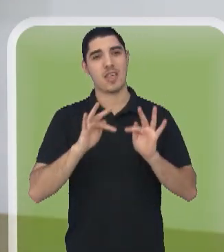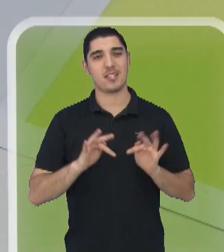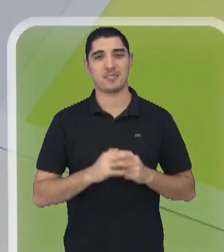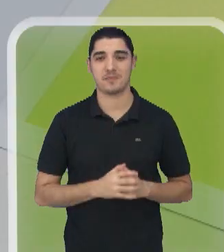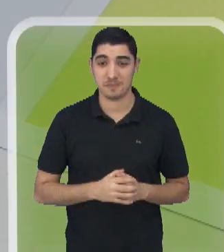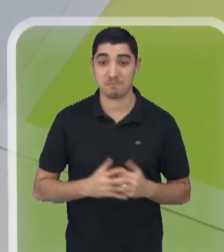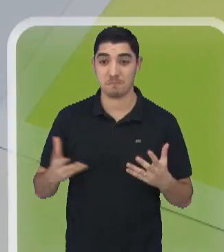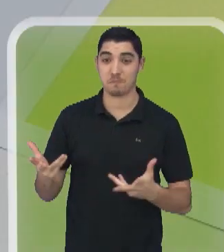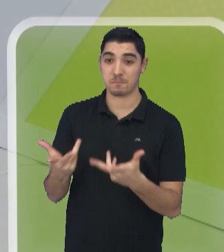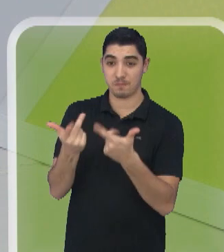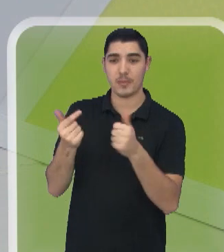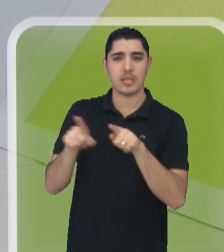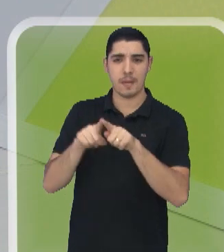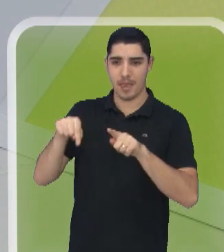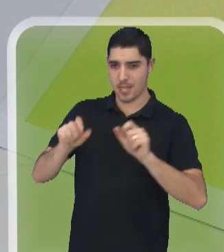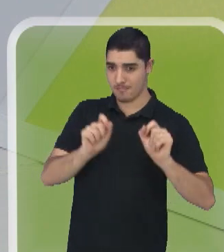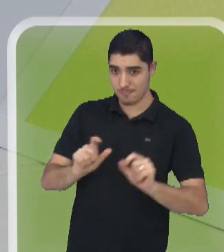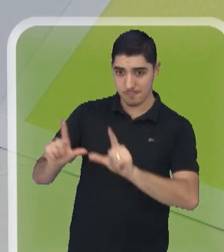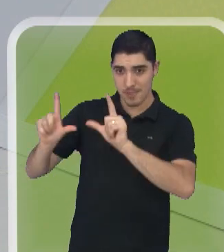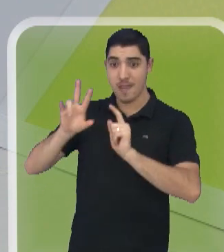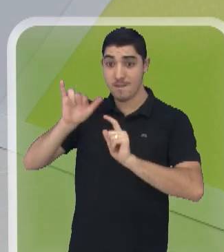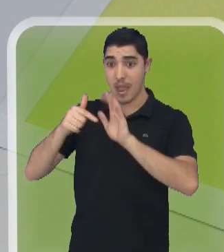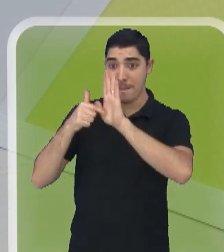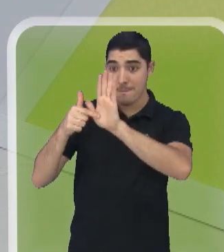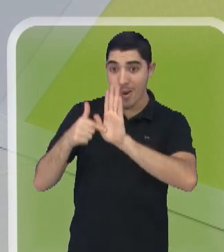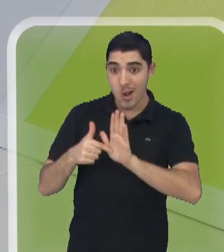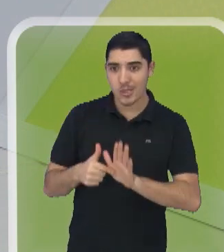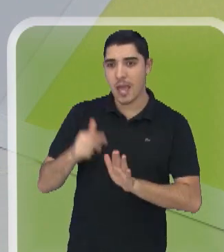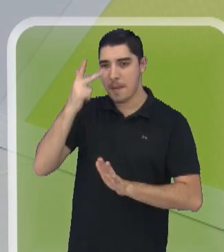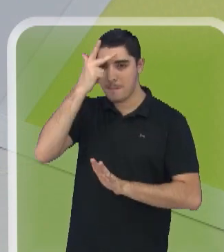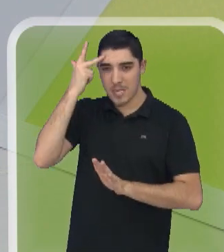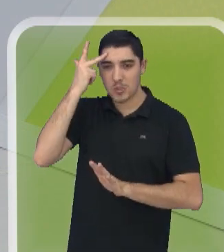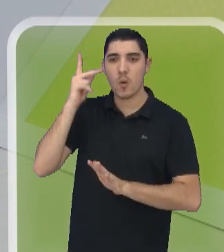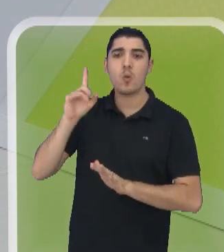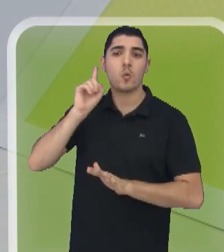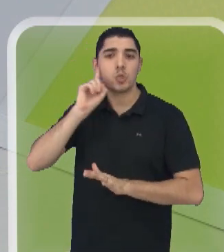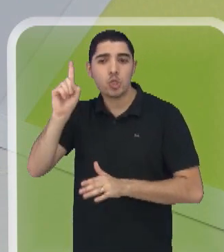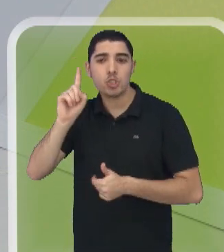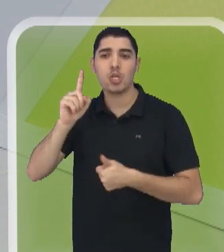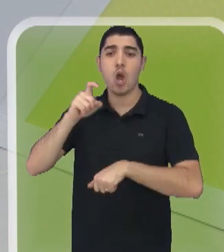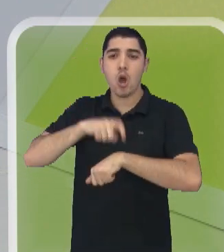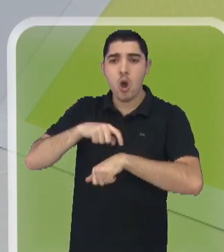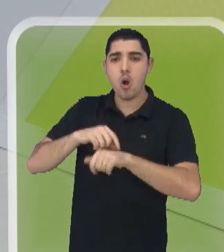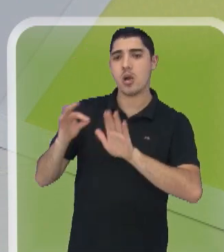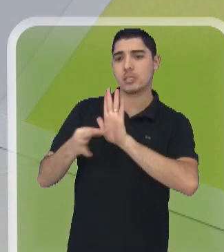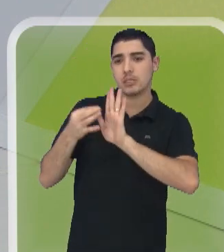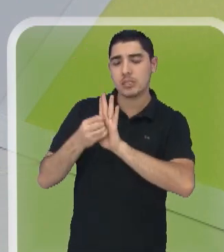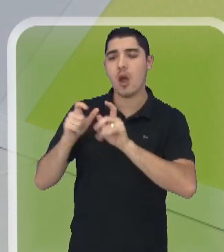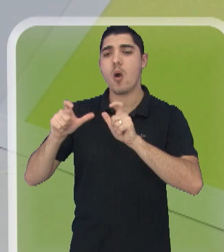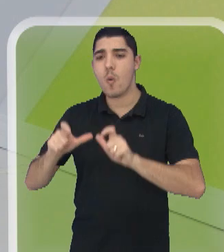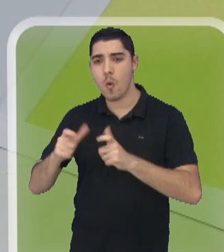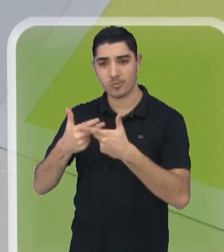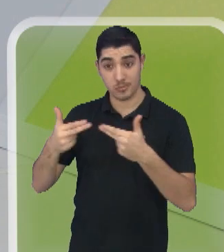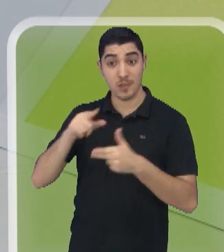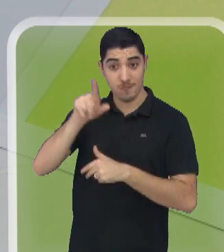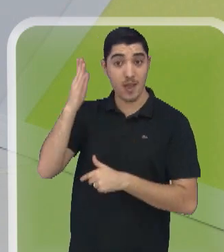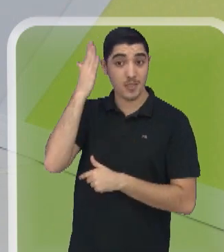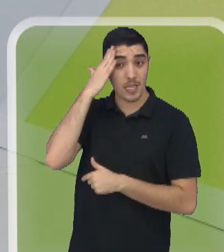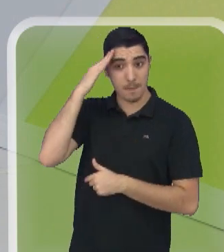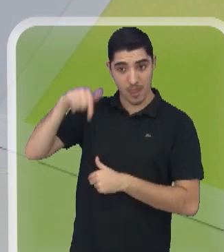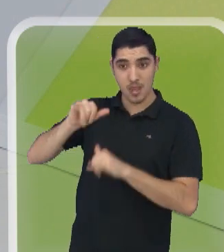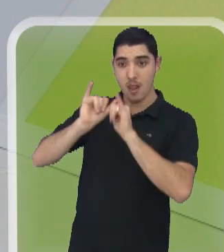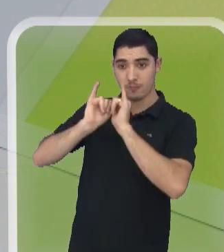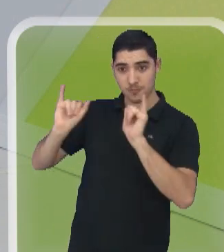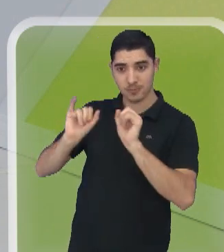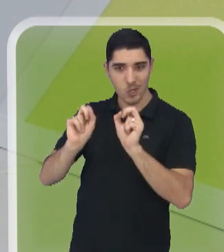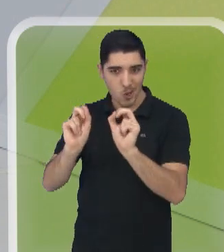Maravilha. E claro, aqui dentro do Hora do Esporte a gente vai divulgando os resultados, também as datas, local de inscrição, essas coisas. Você fica sabendo aqui dentro do Hora do